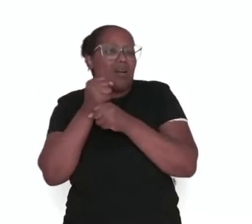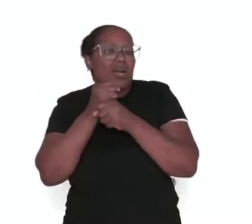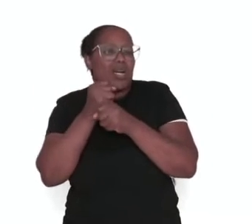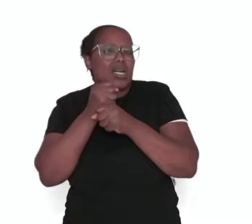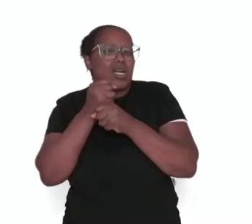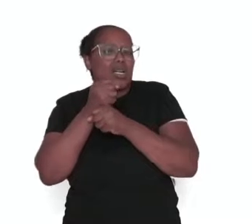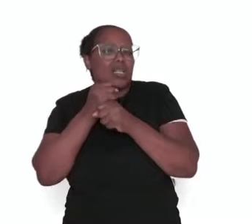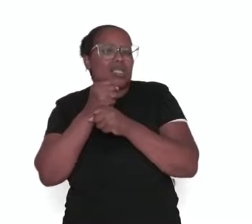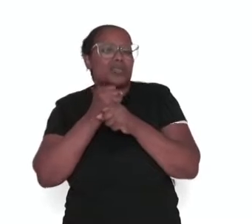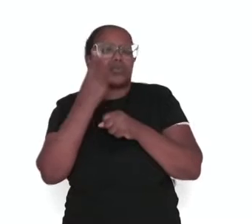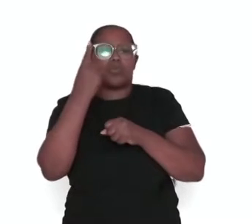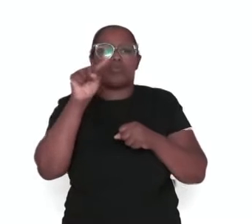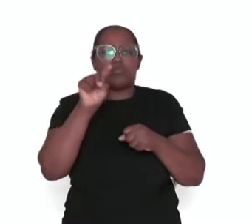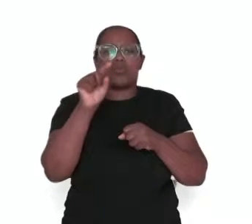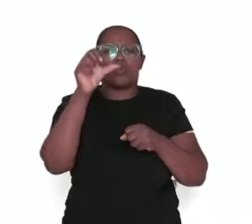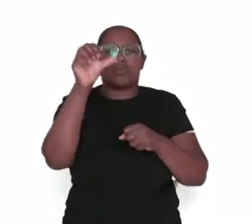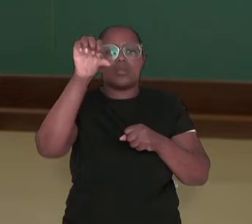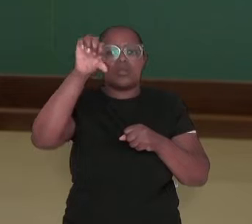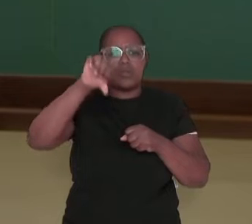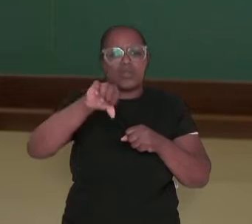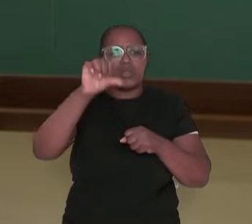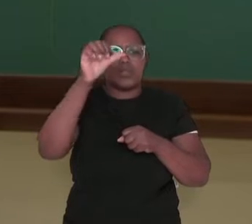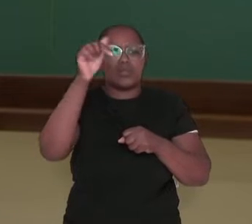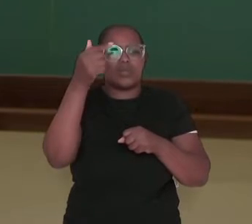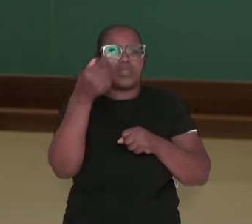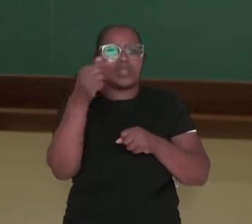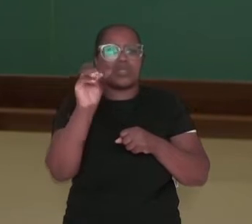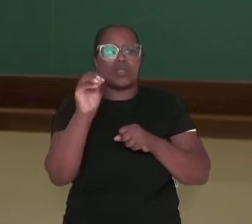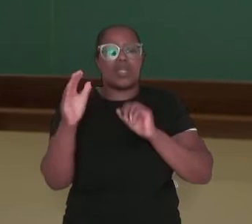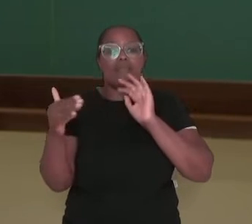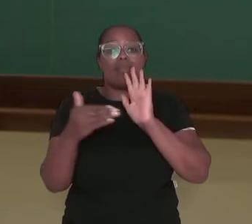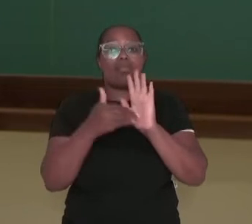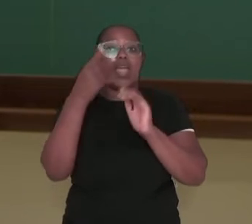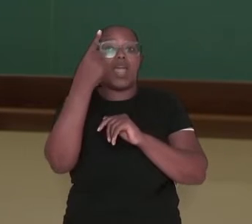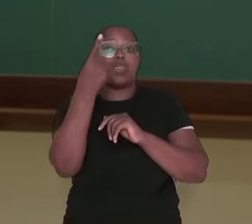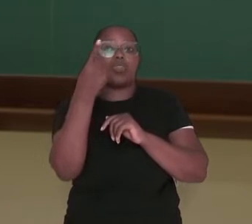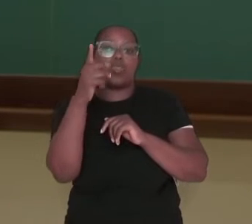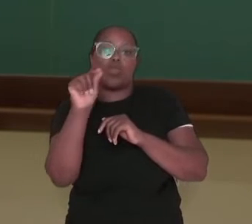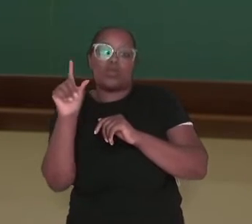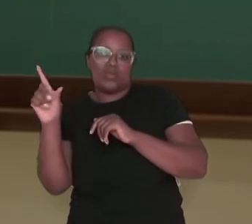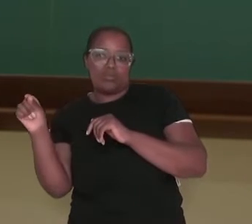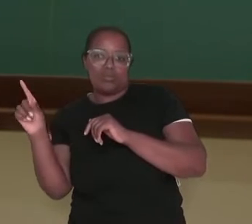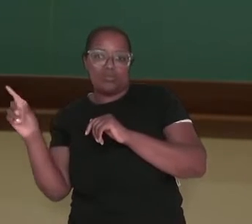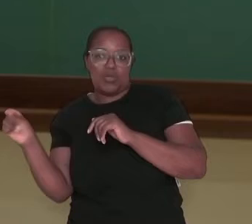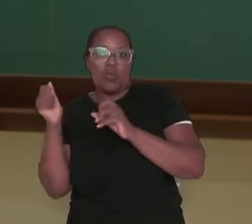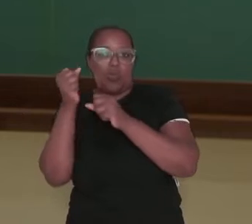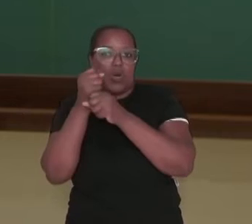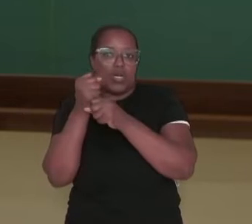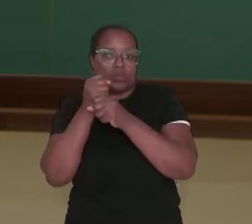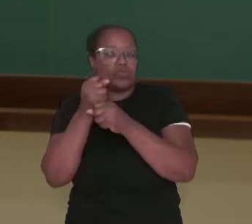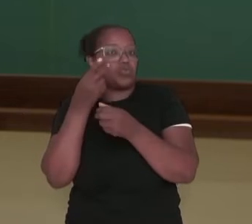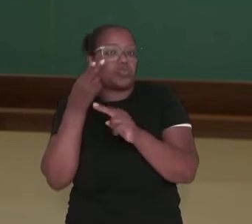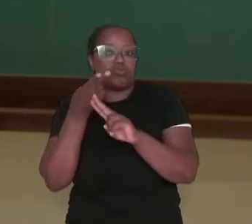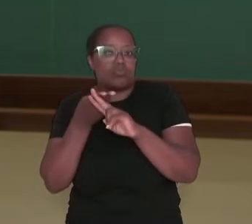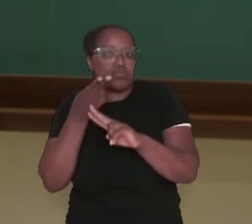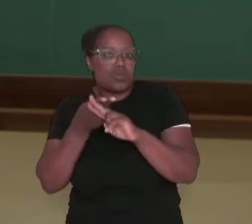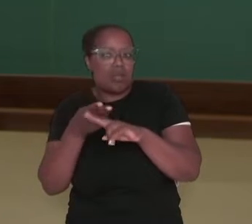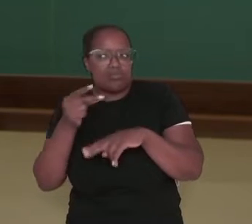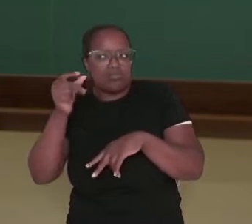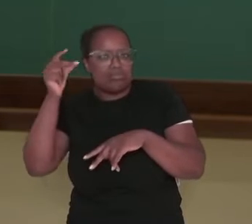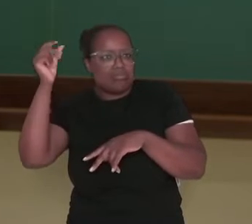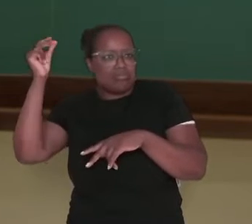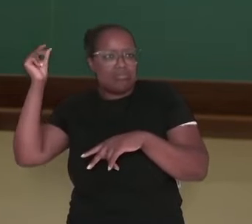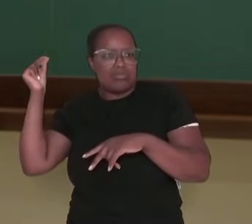de 1970 até o começo dos anos 2000. Né? Ok, aqui, pessoal,